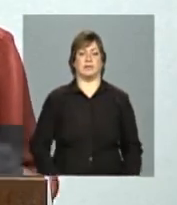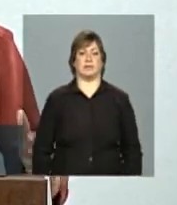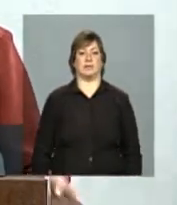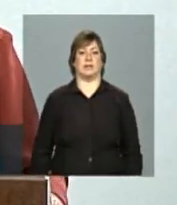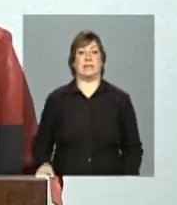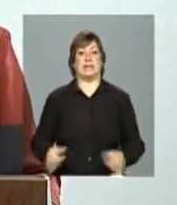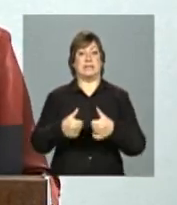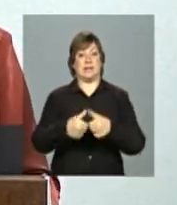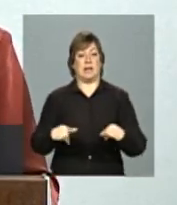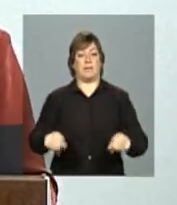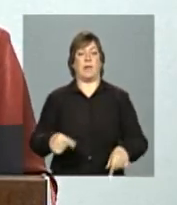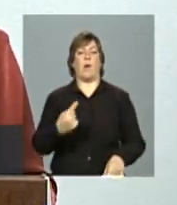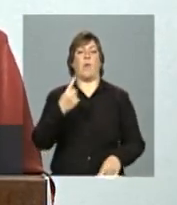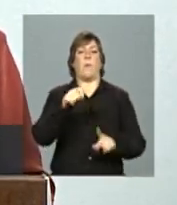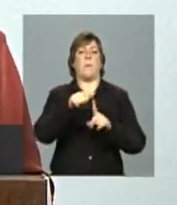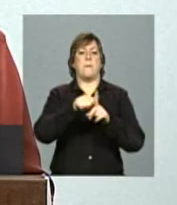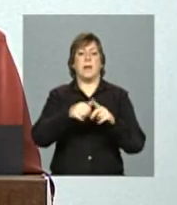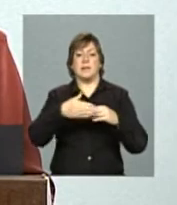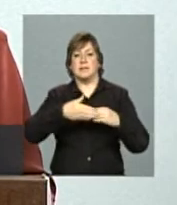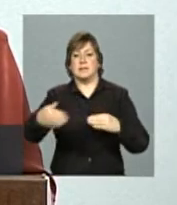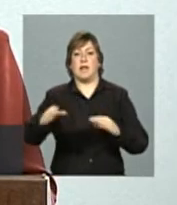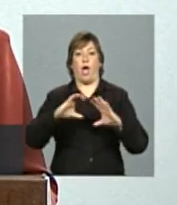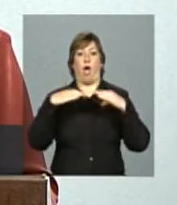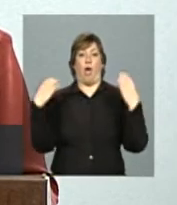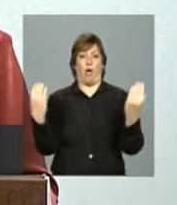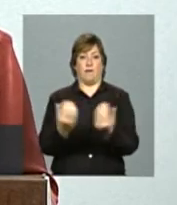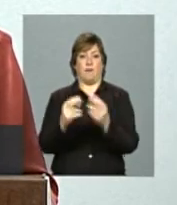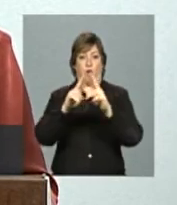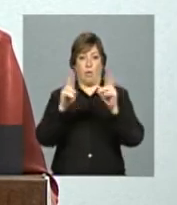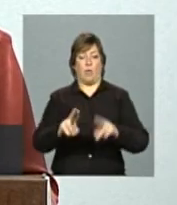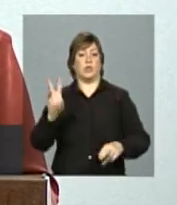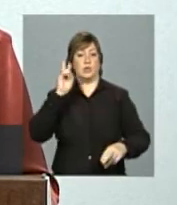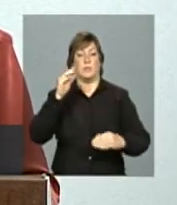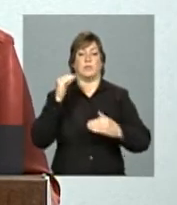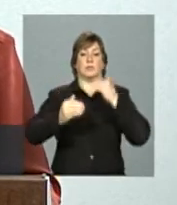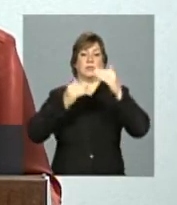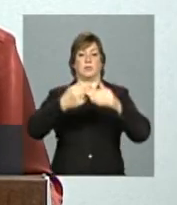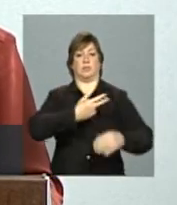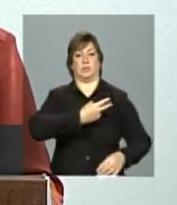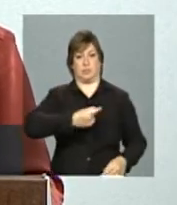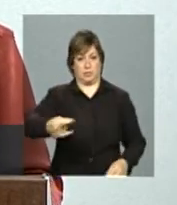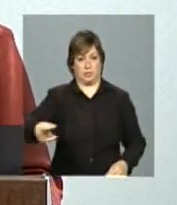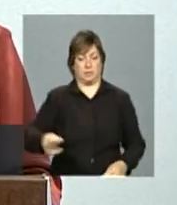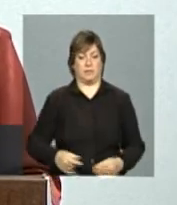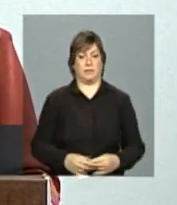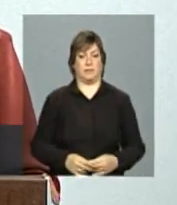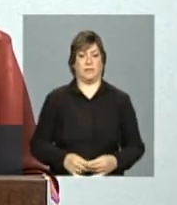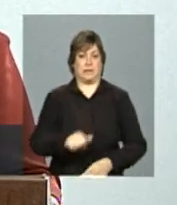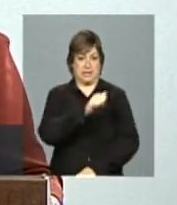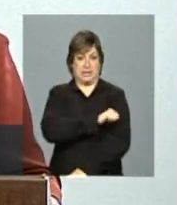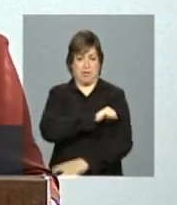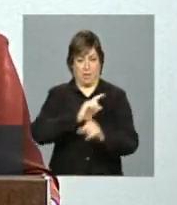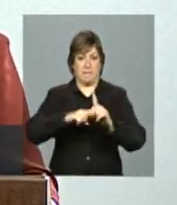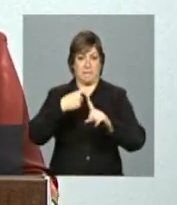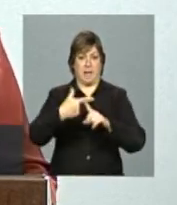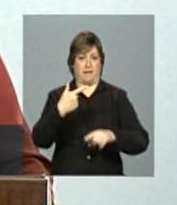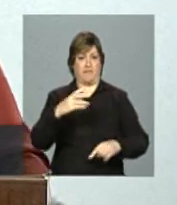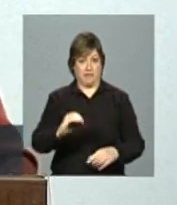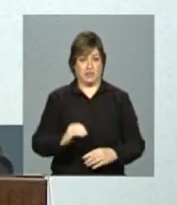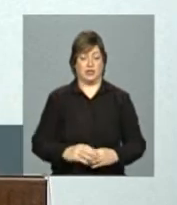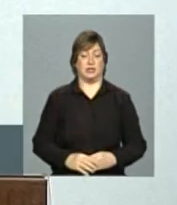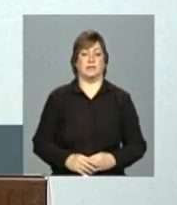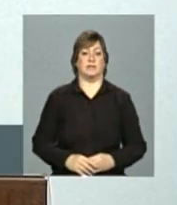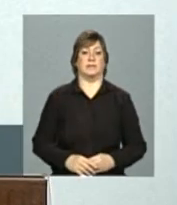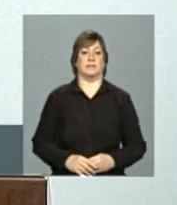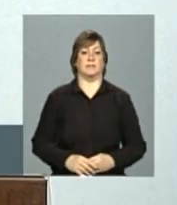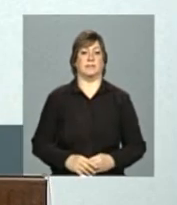que estamos ao mês da conferência da ONU sobre desenvolvimento sustentável a Rio mais 20